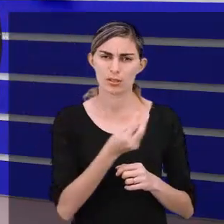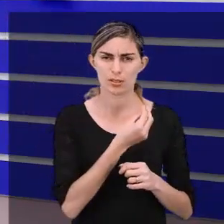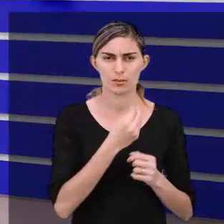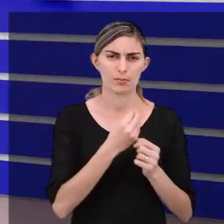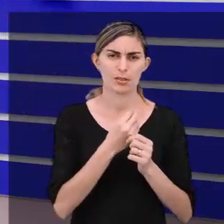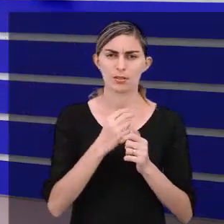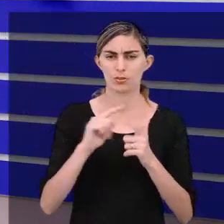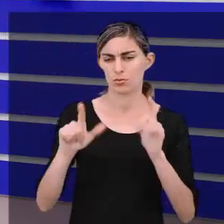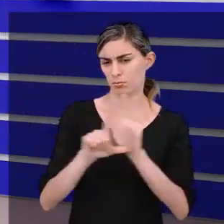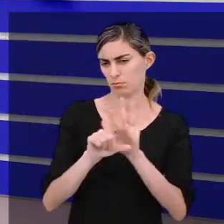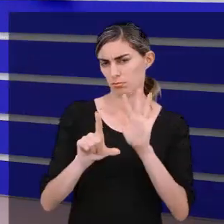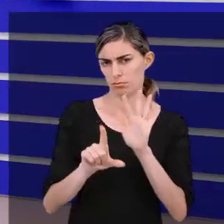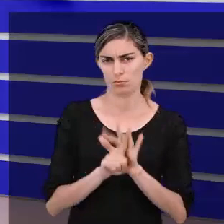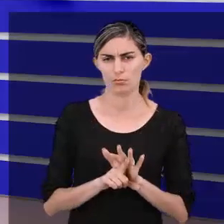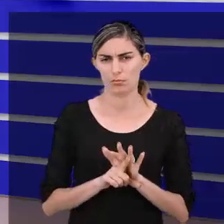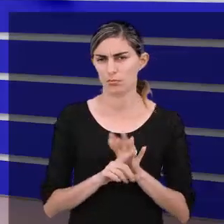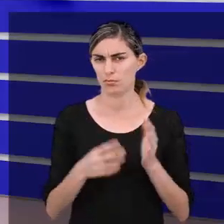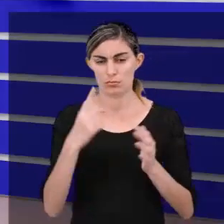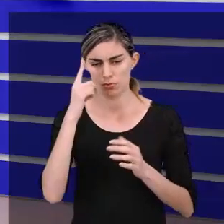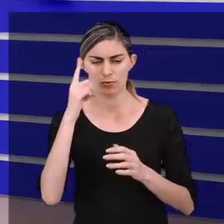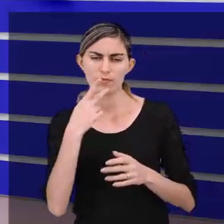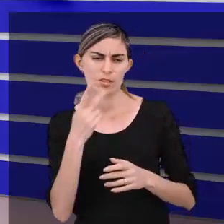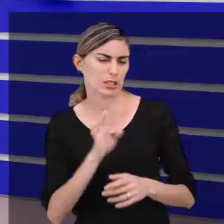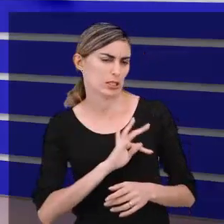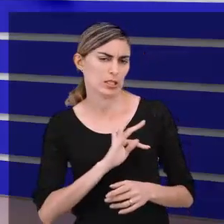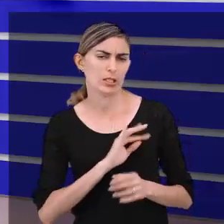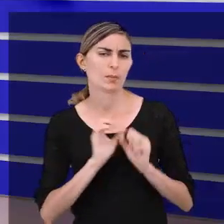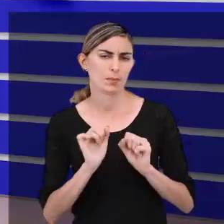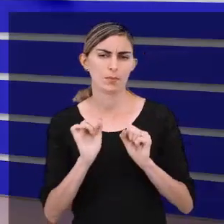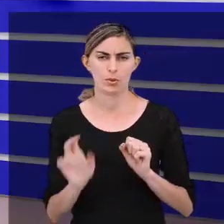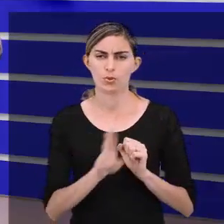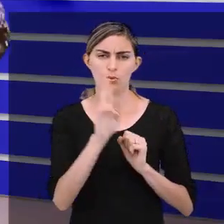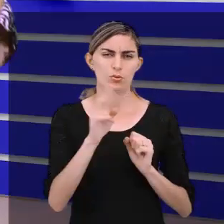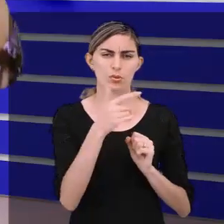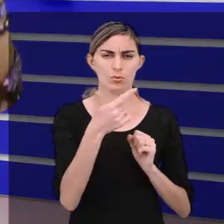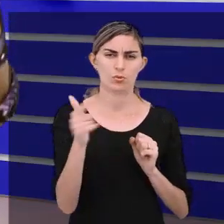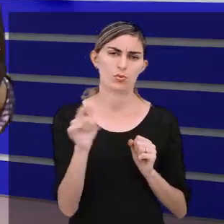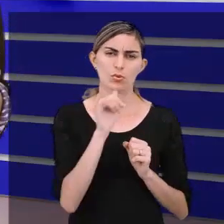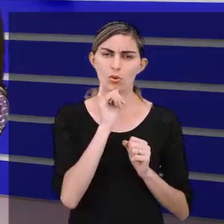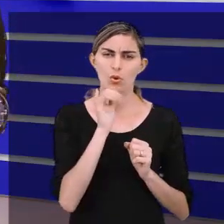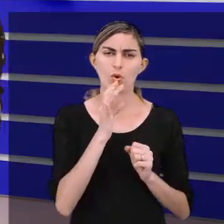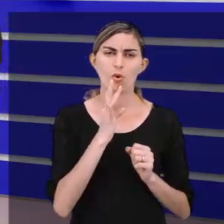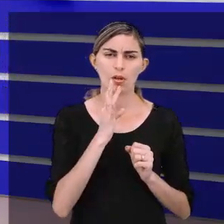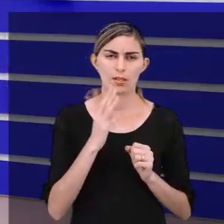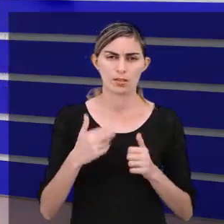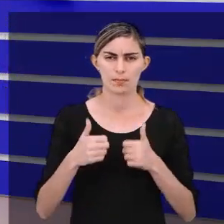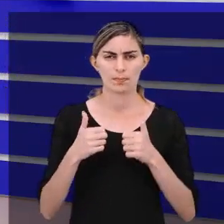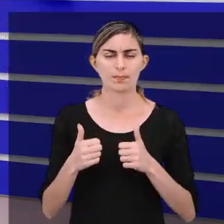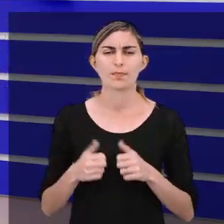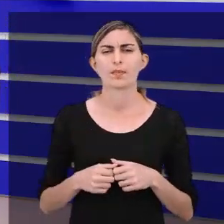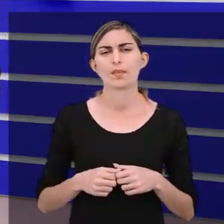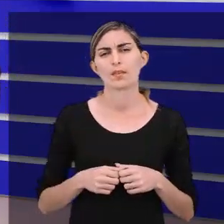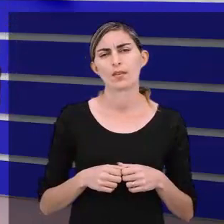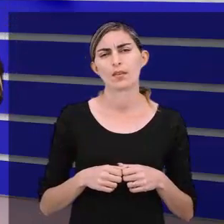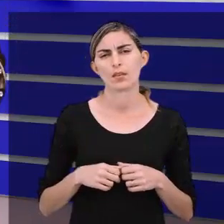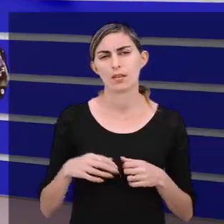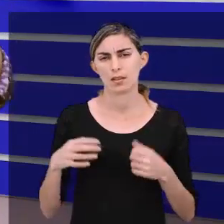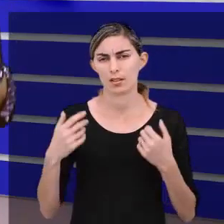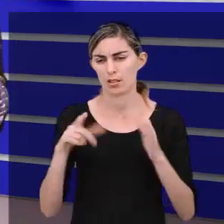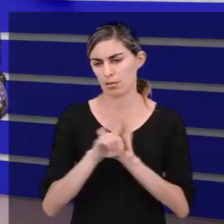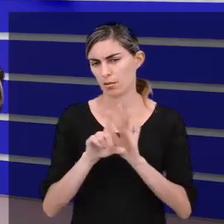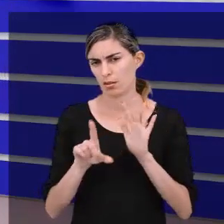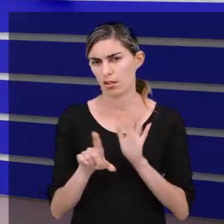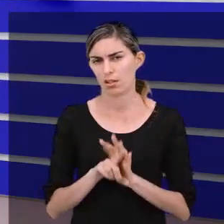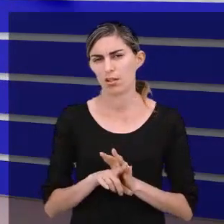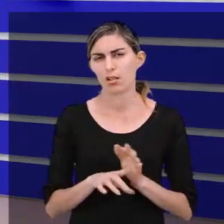grande sobre a legislação, não estou dizendo técnico, mas podemos usar como exemplo. Ele conhece muito bem da